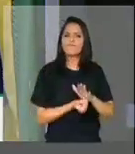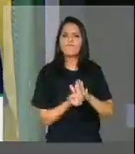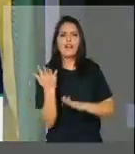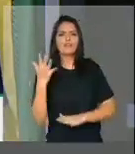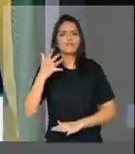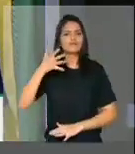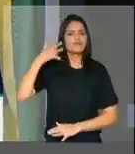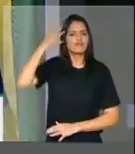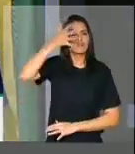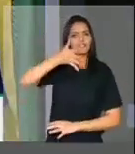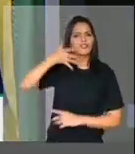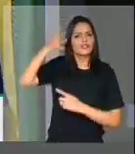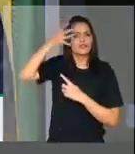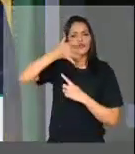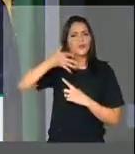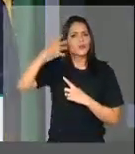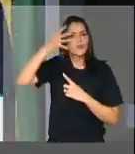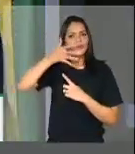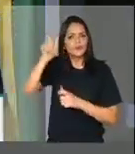absolutamente